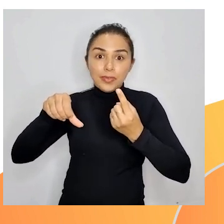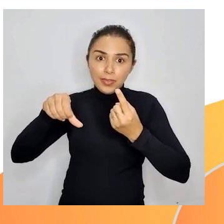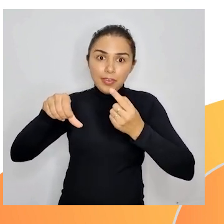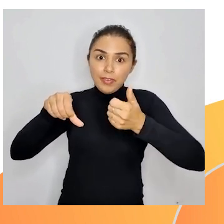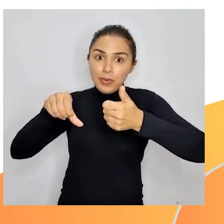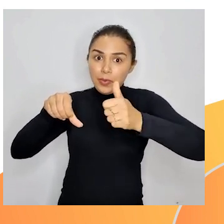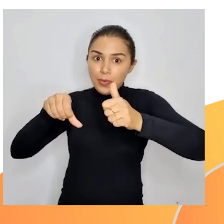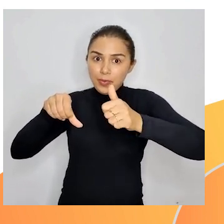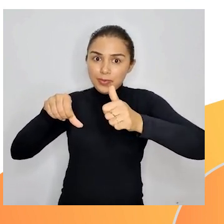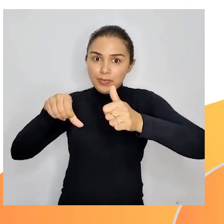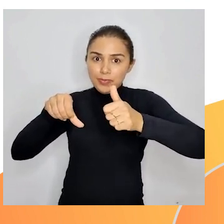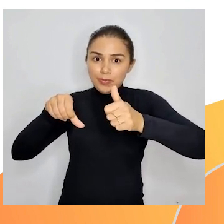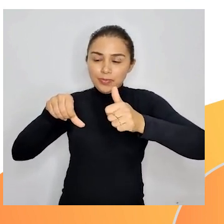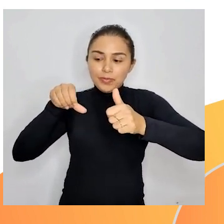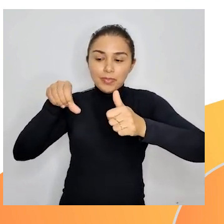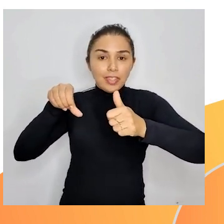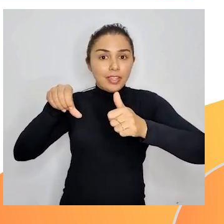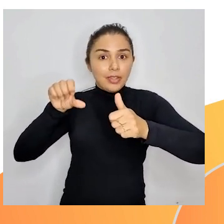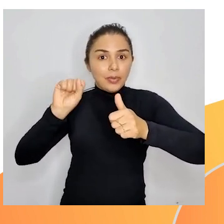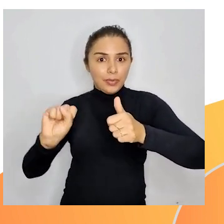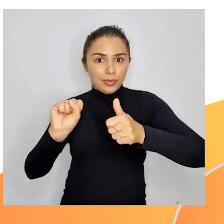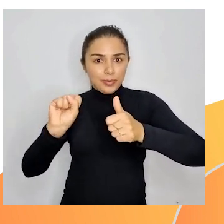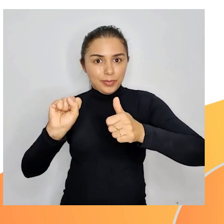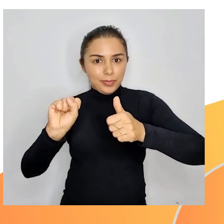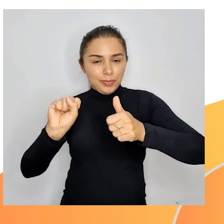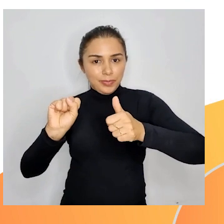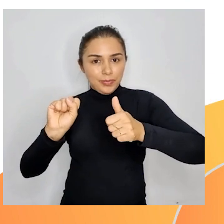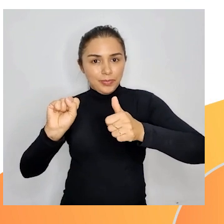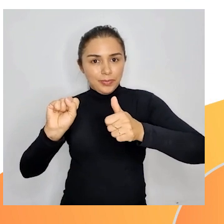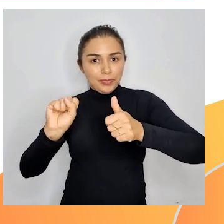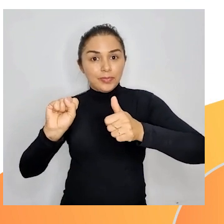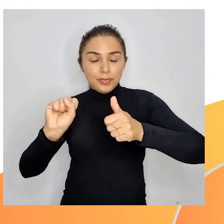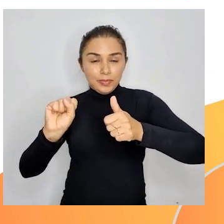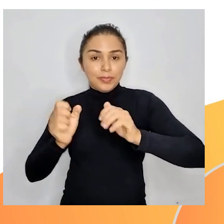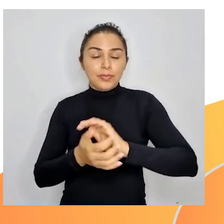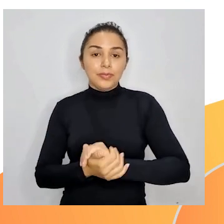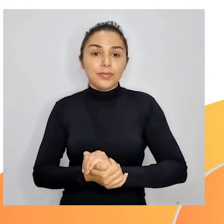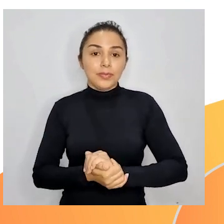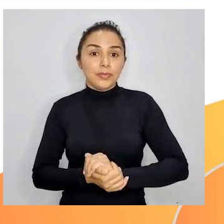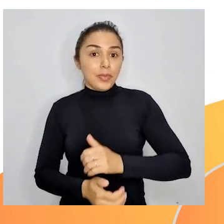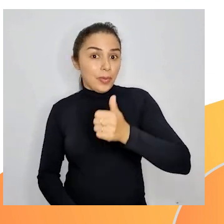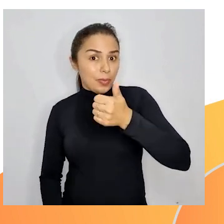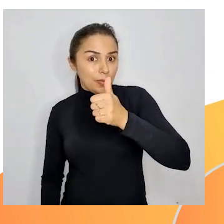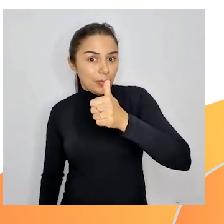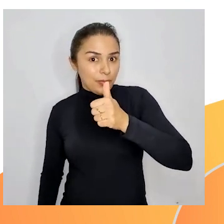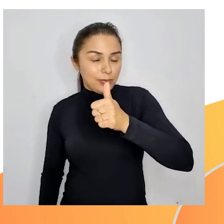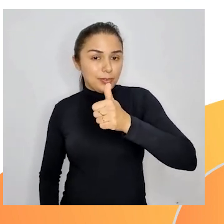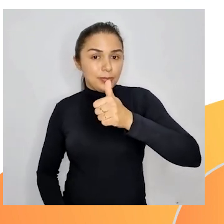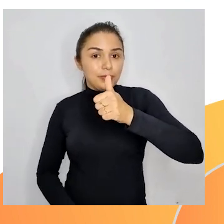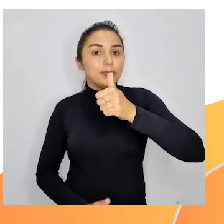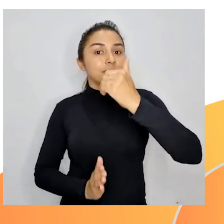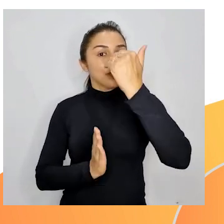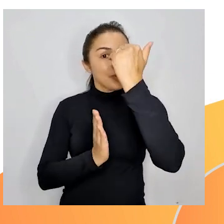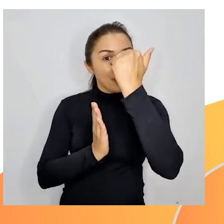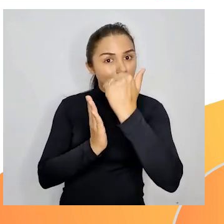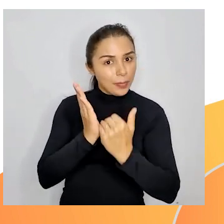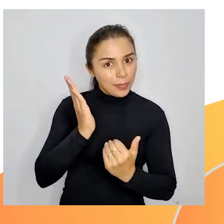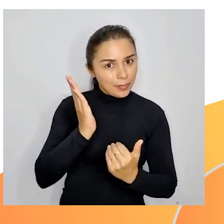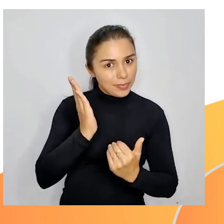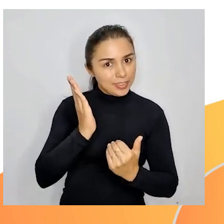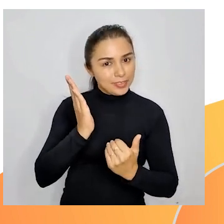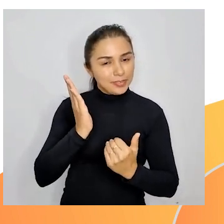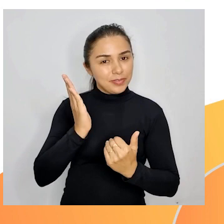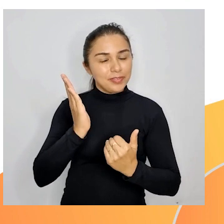era 1, vai ficar 11. Então, eu vou pegar esse 11 e agora vai ser possível fazer a